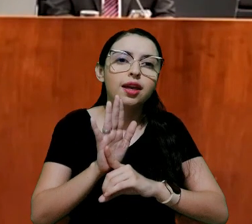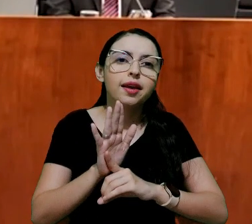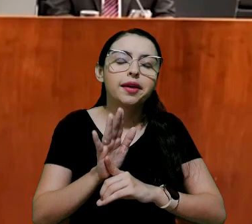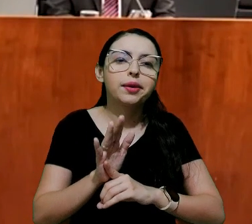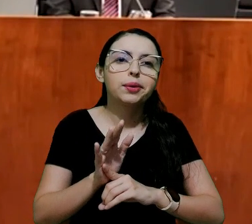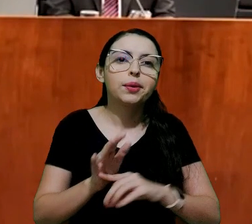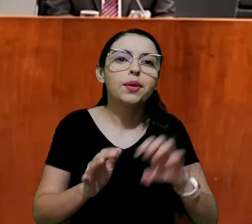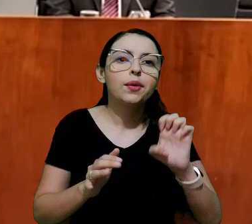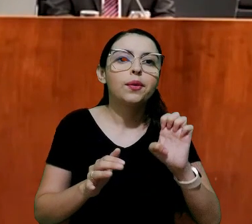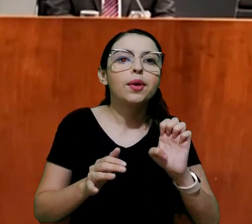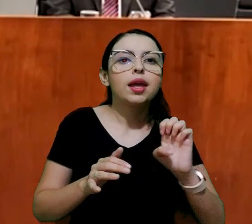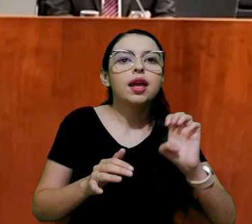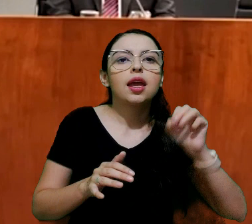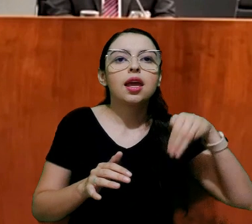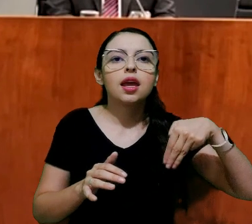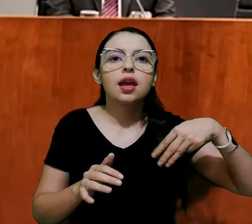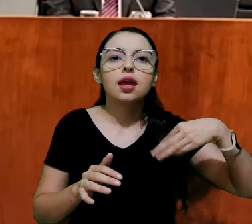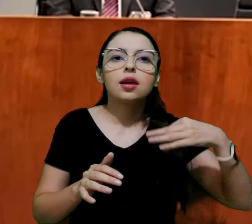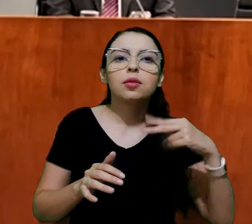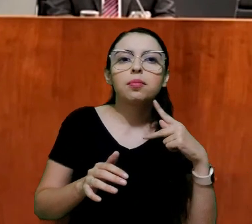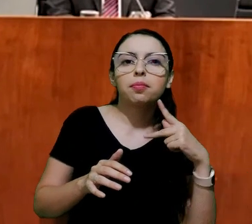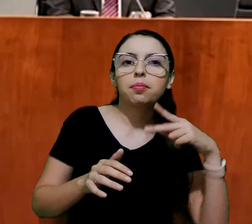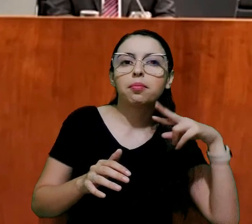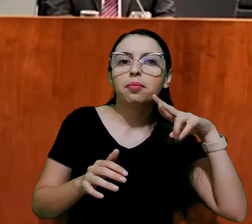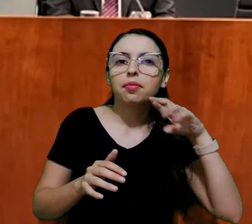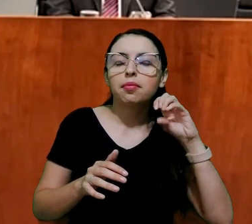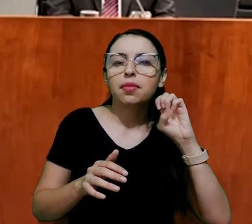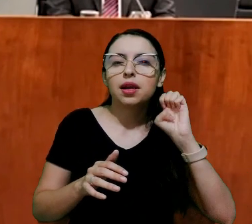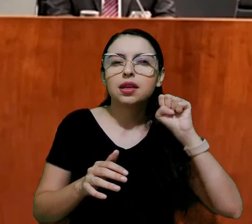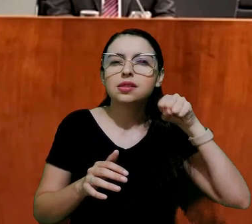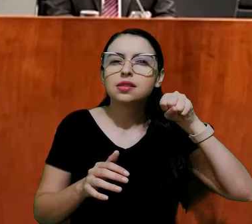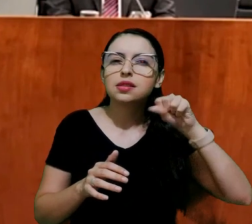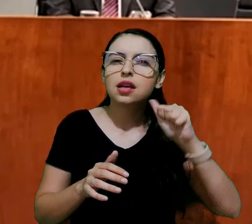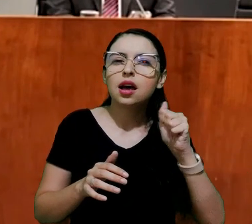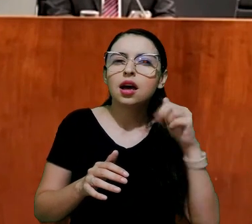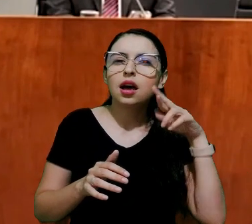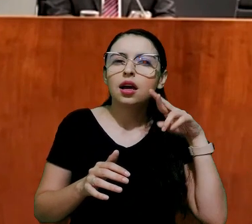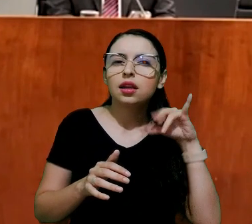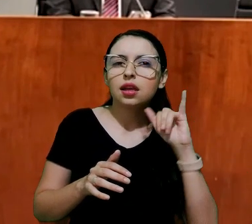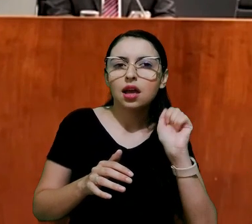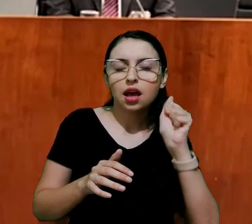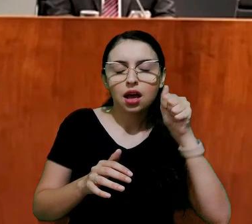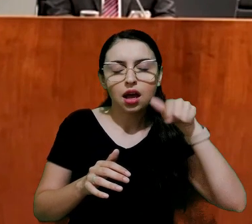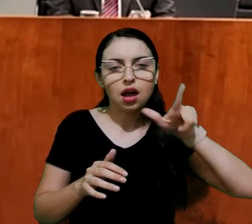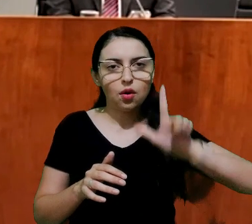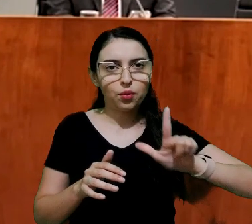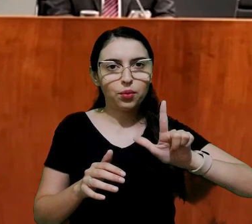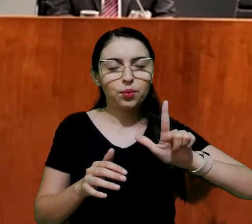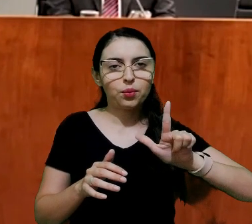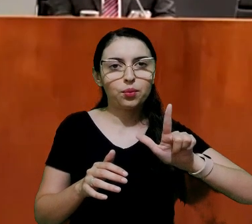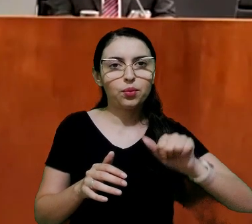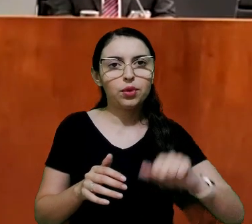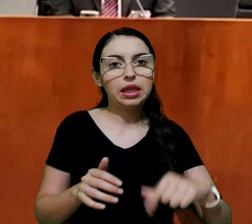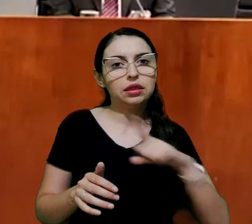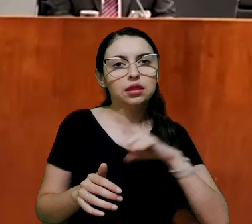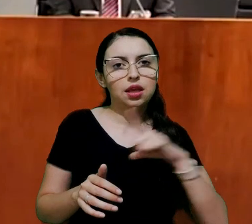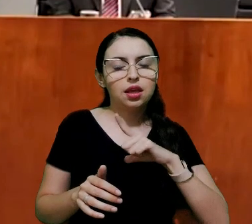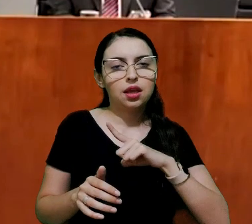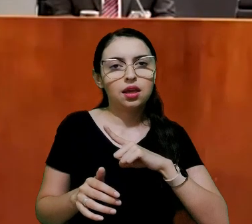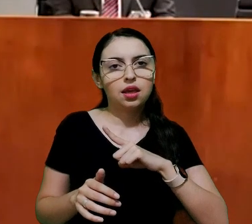direito de obrigações e direito civil em geral, se dá com o direito empresarial e com a